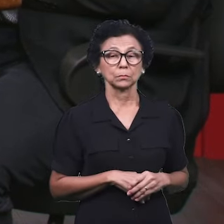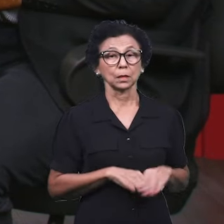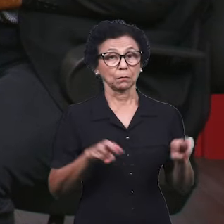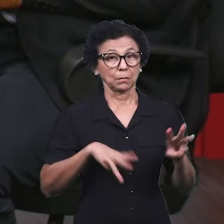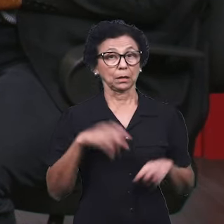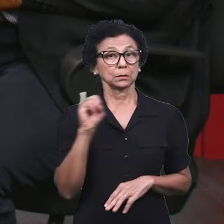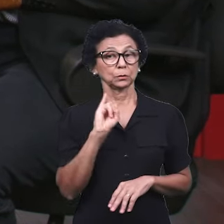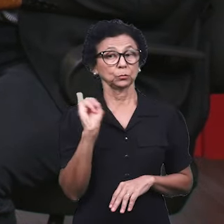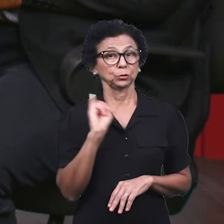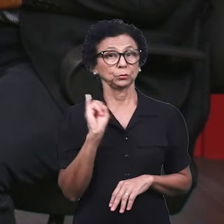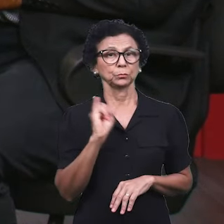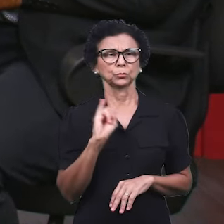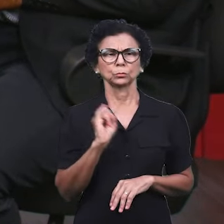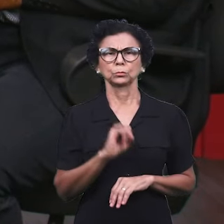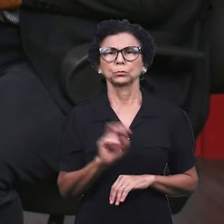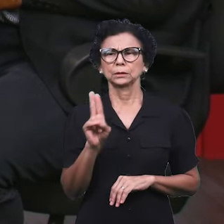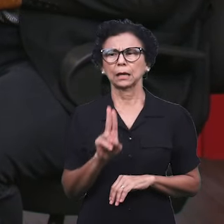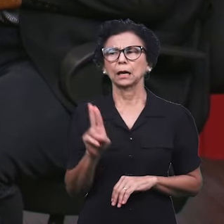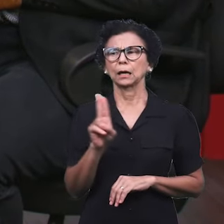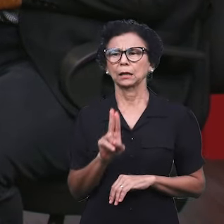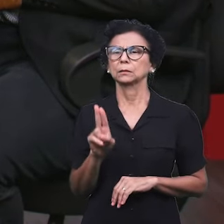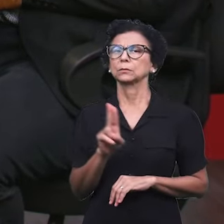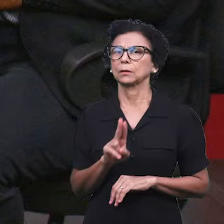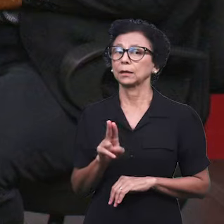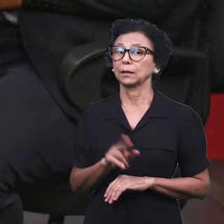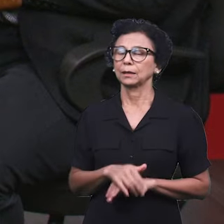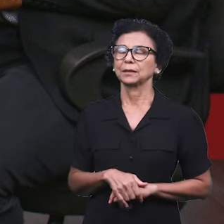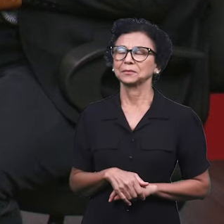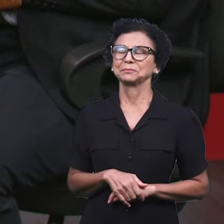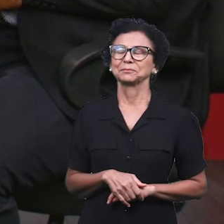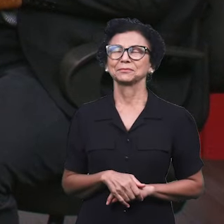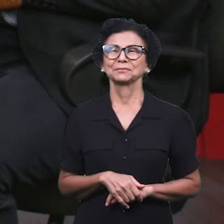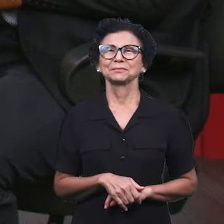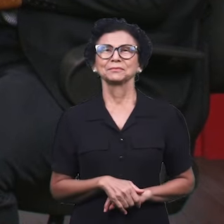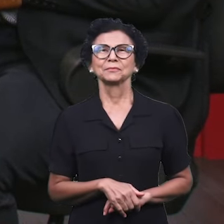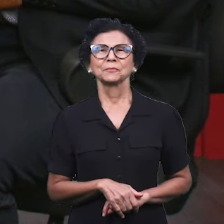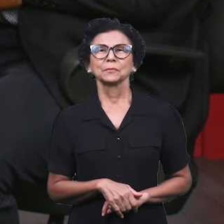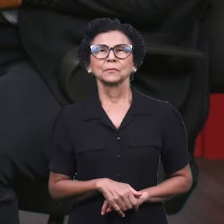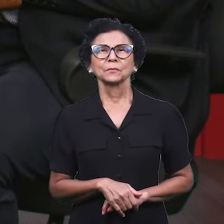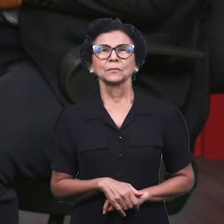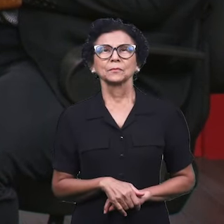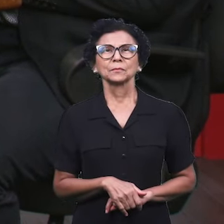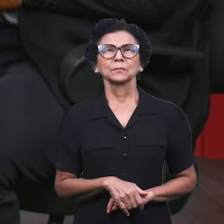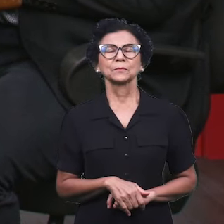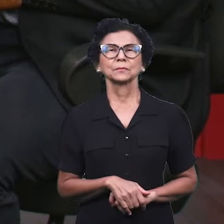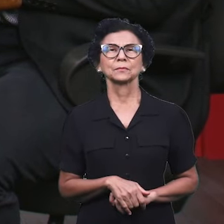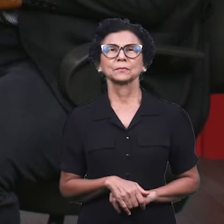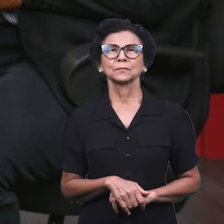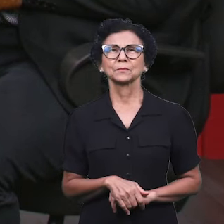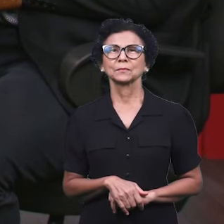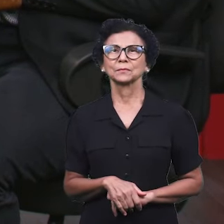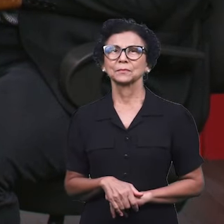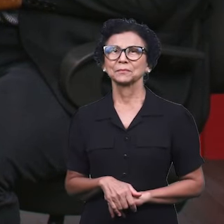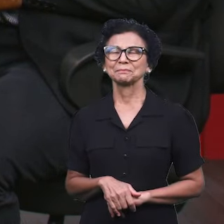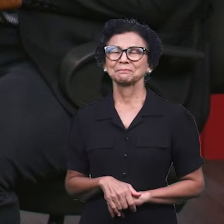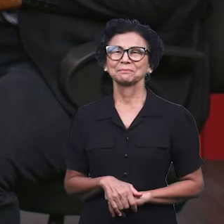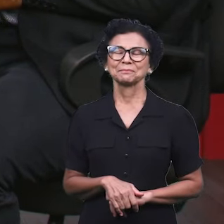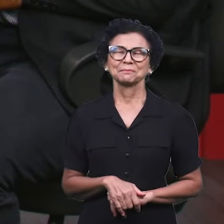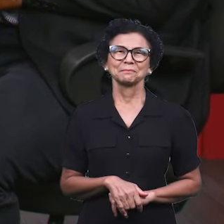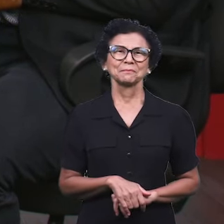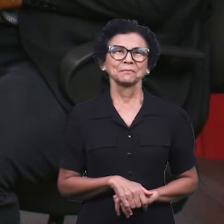né? Exato. Então o Senhor deu uma bênção. Então não é... Fica essa palavra, alguém às vezes deu uma tropeçadinha